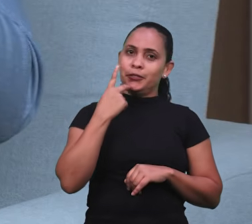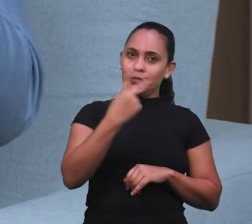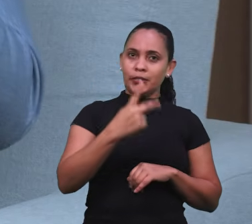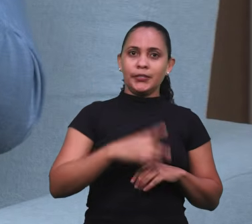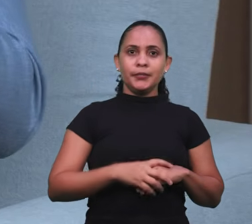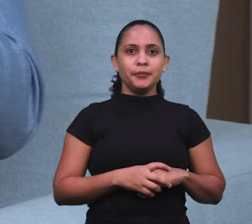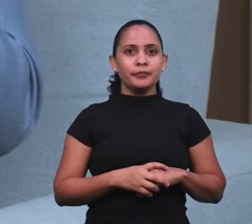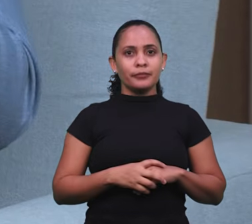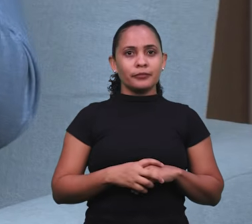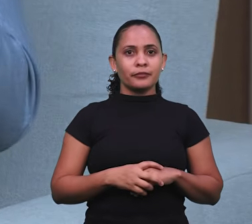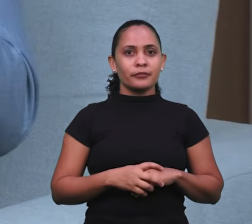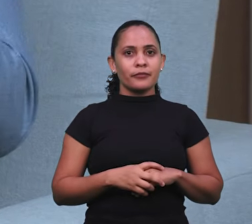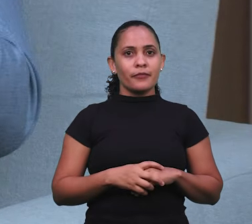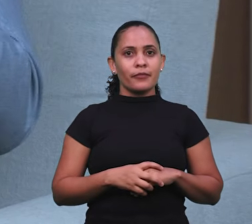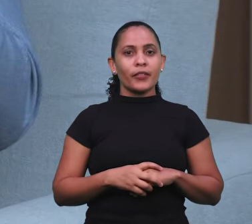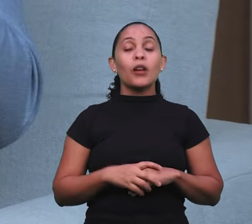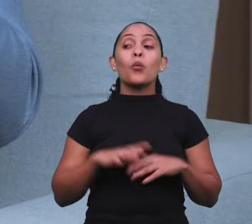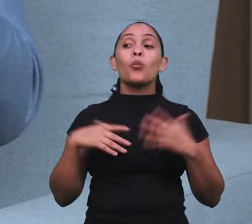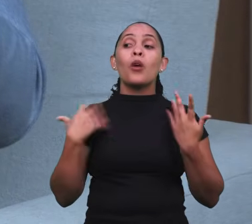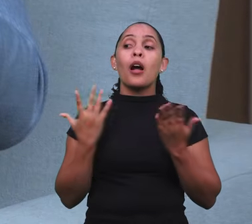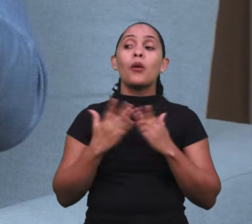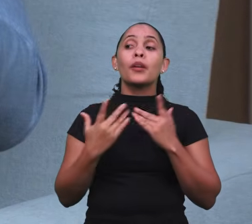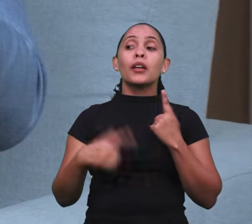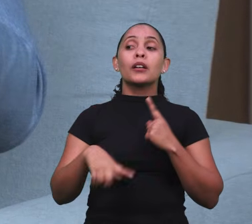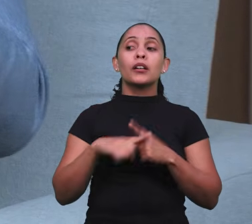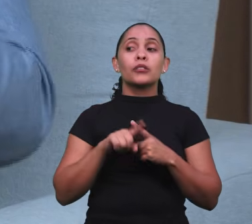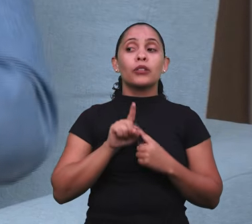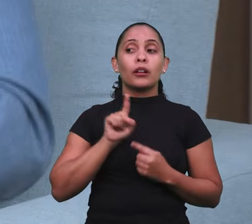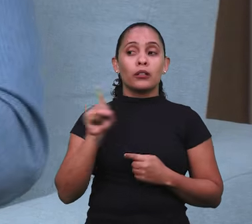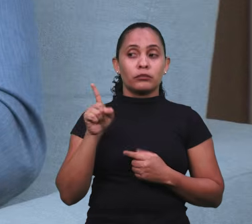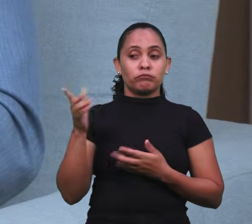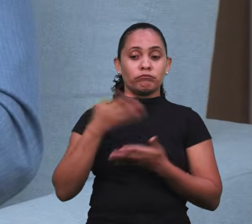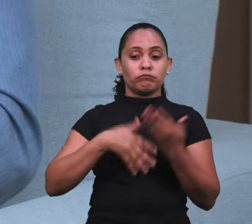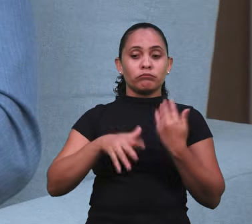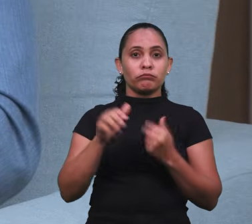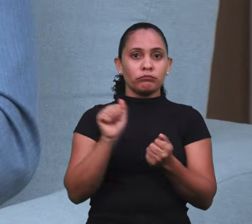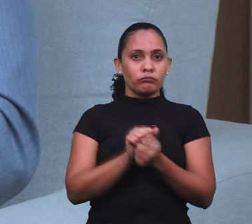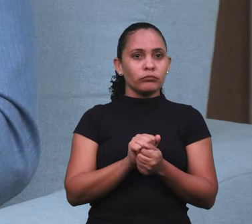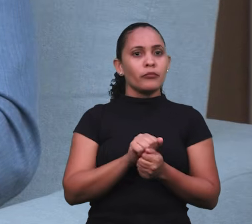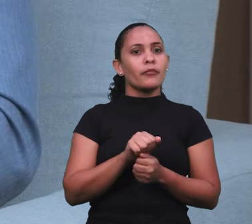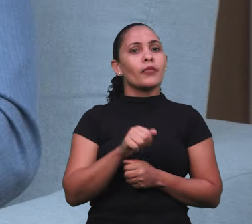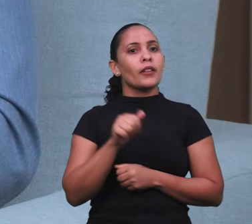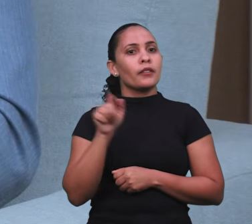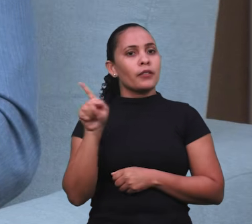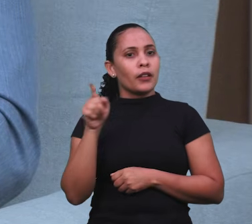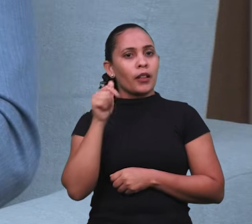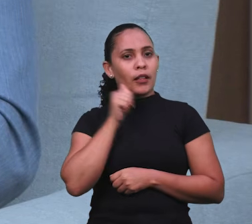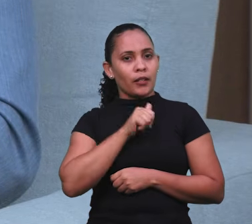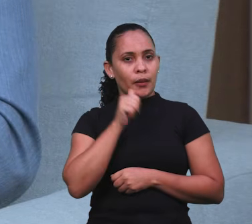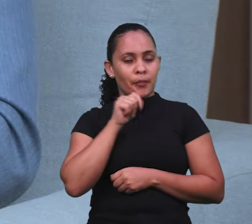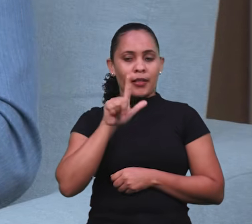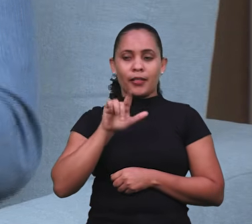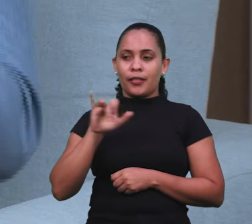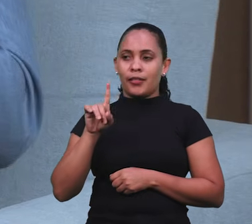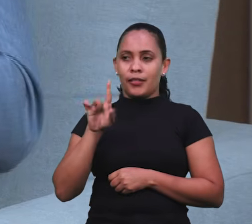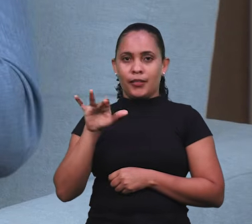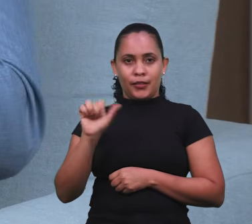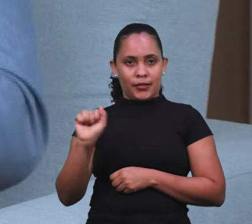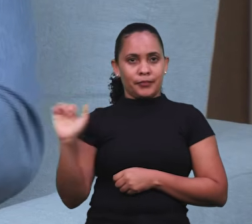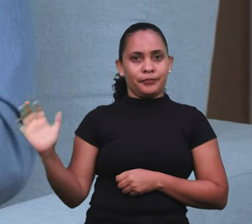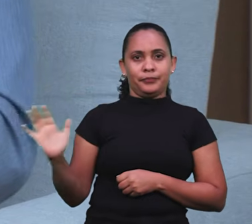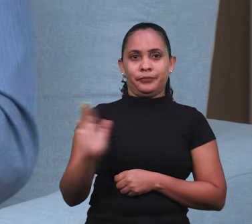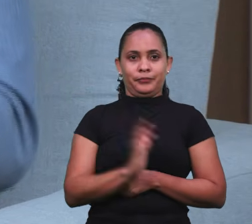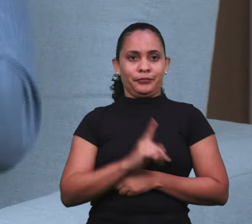né? E nós vamos detalhar que igreja que esta irmã participa. Nós estamos falando da nossa irmã Leida. Vamos